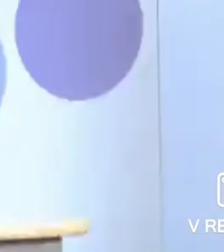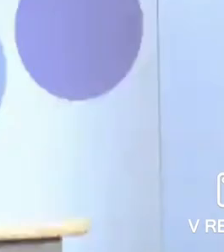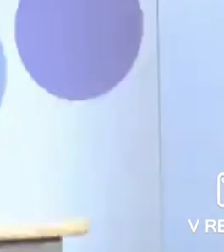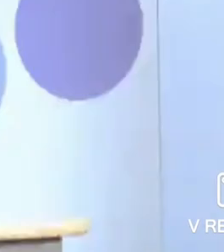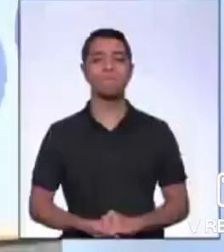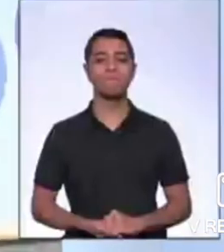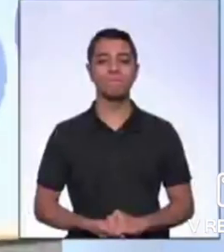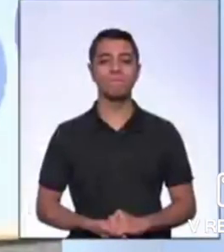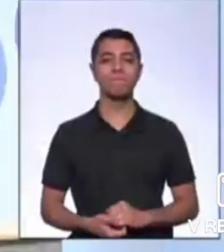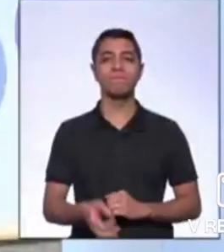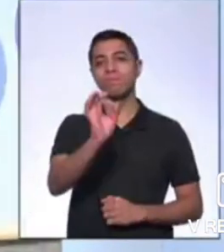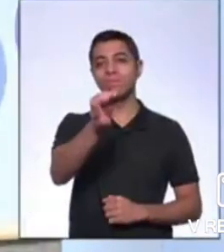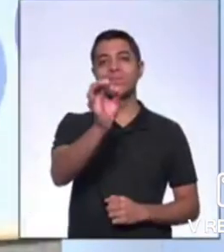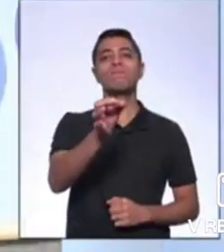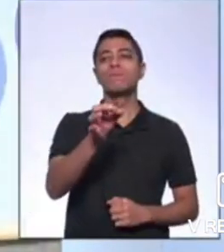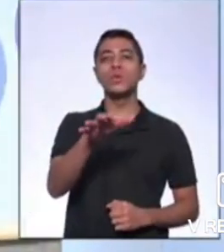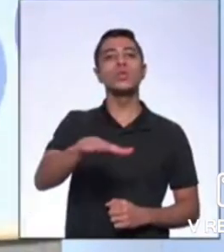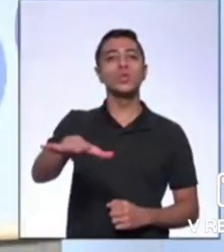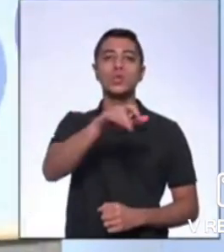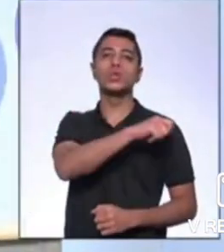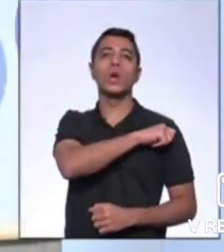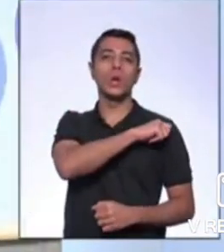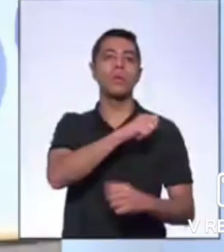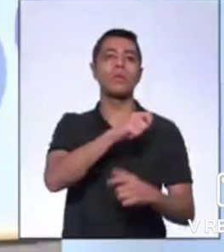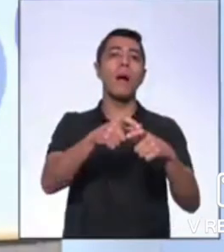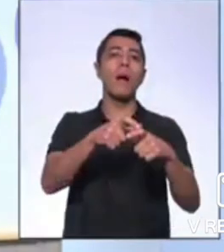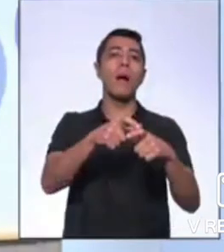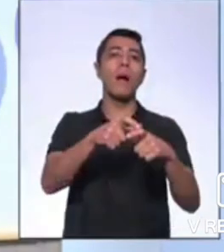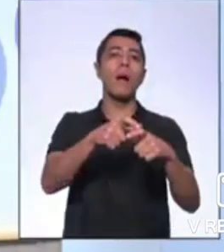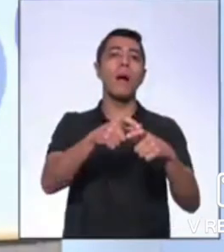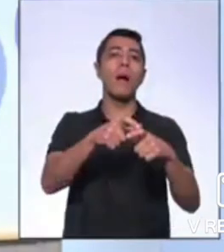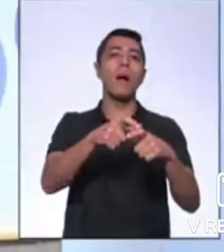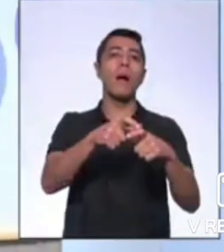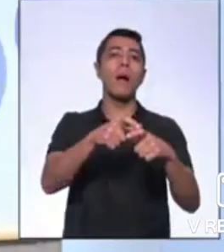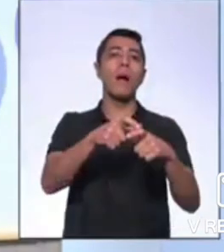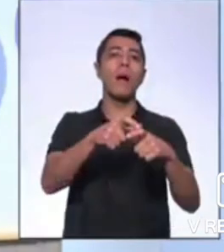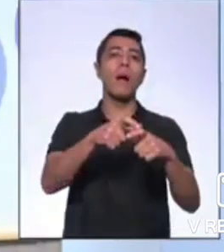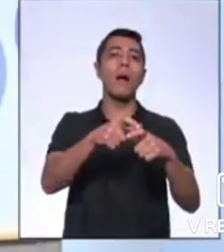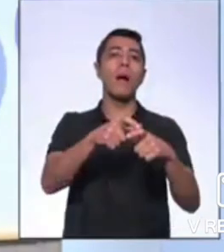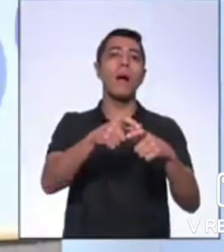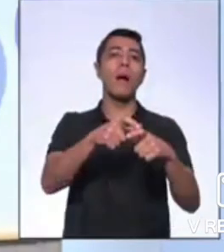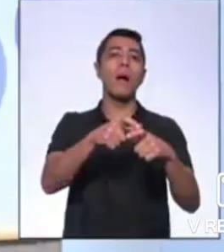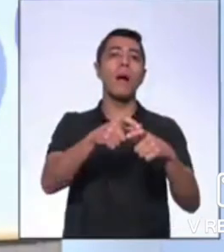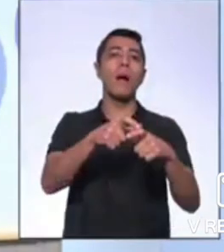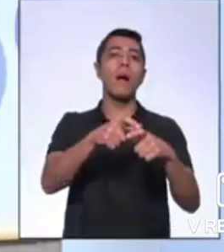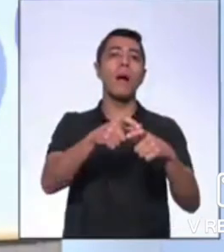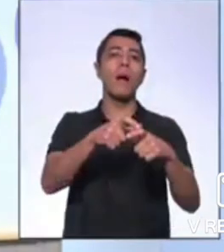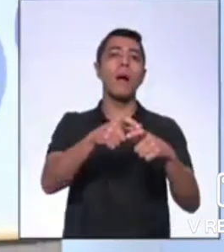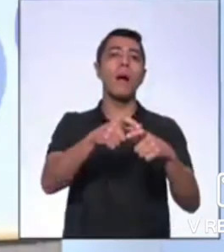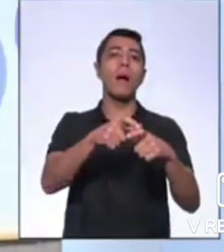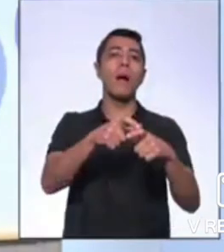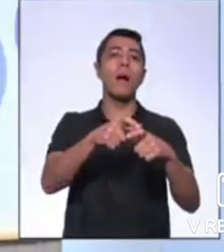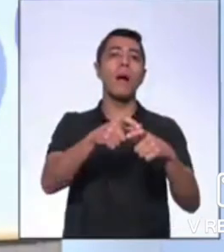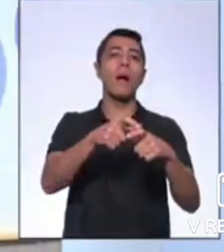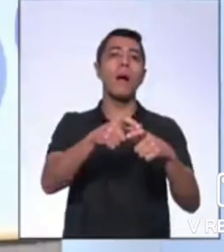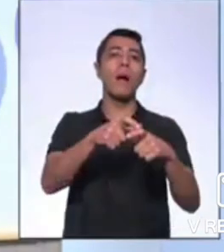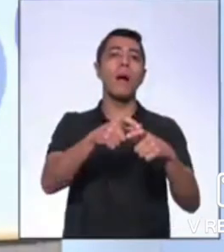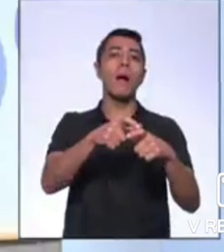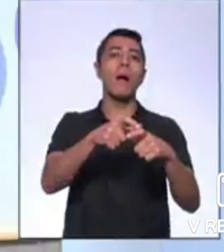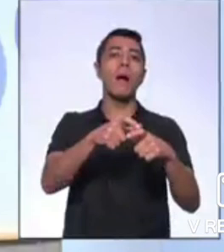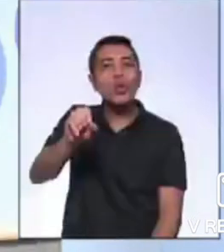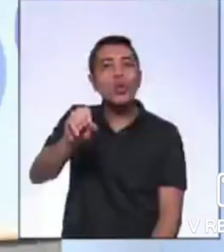a maioria dos alunos responderam que quanto maior a temperatura, maior a solubilidade. Ou a solubilidade aumenta com a elevação